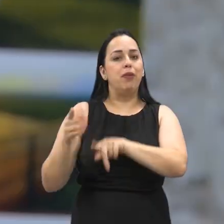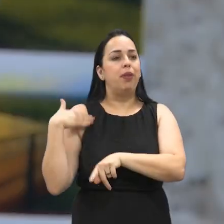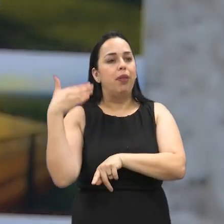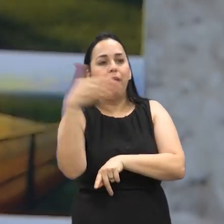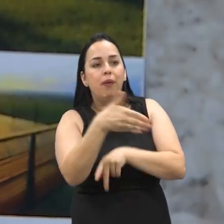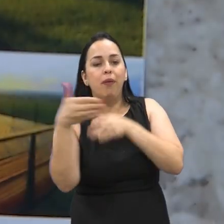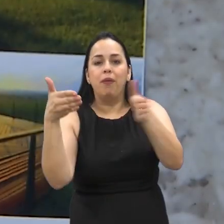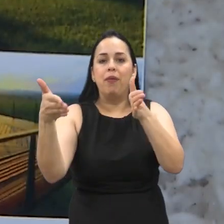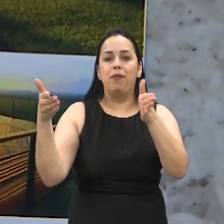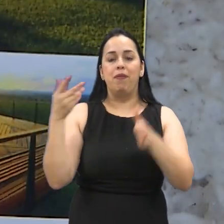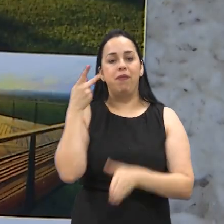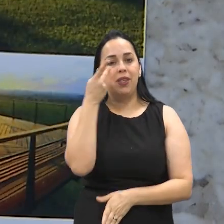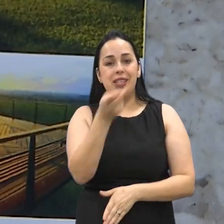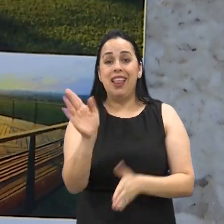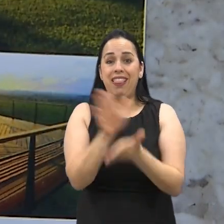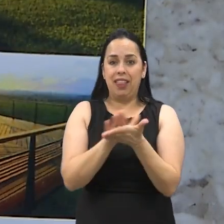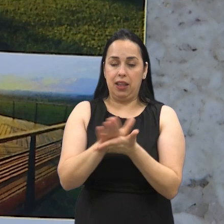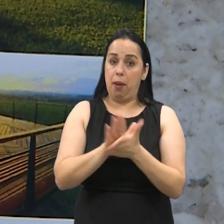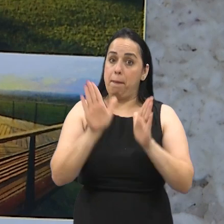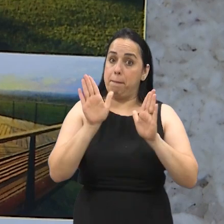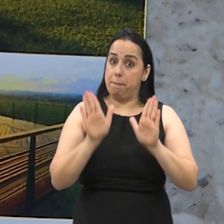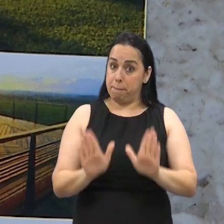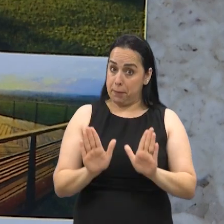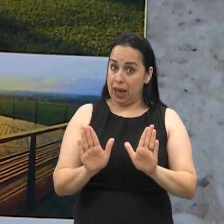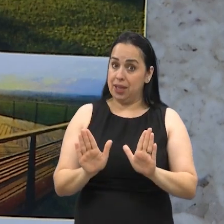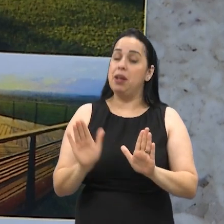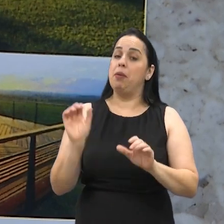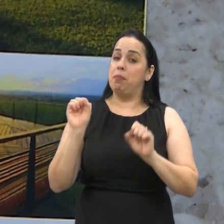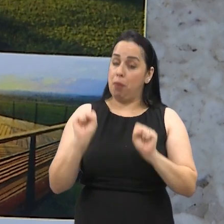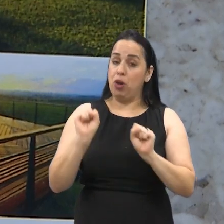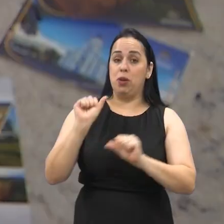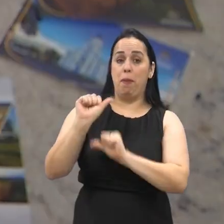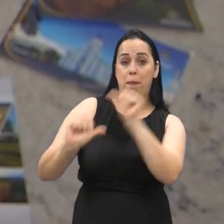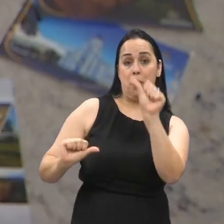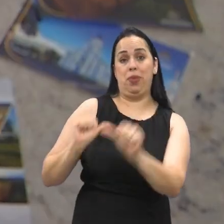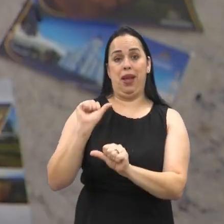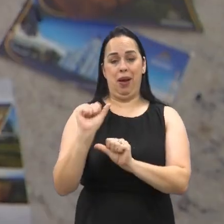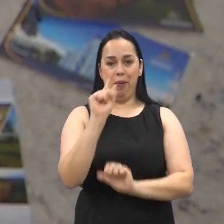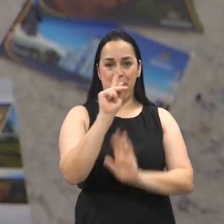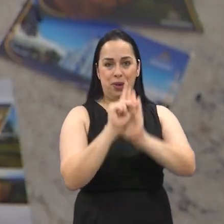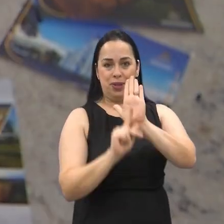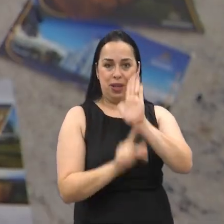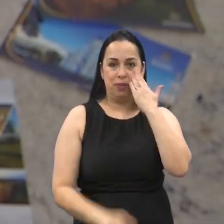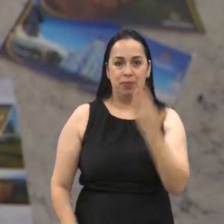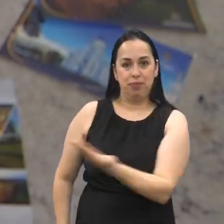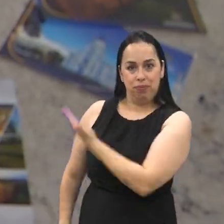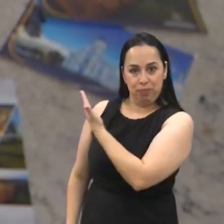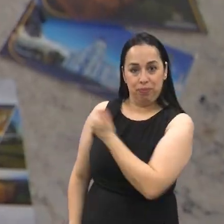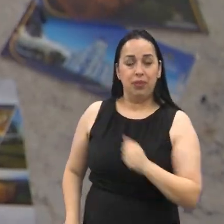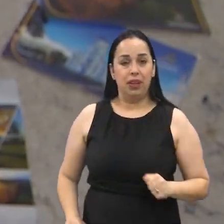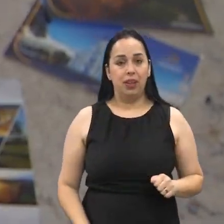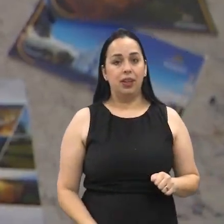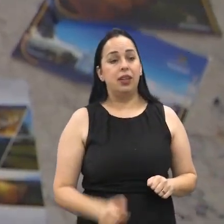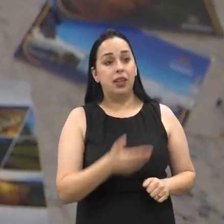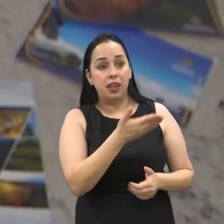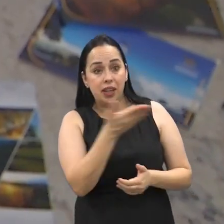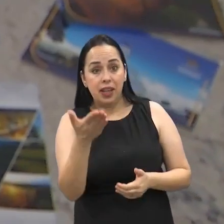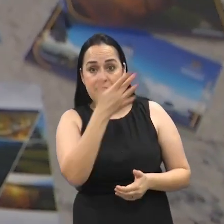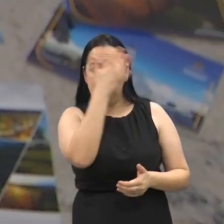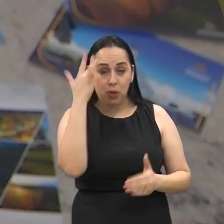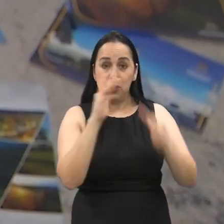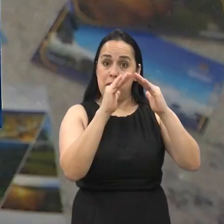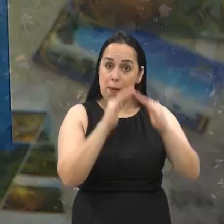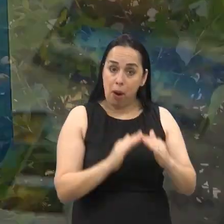desfrutando. Mas uma iniciativa tem mudado essa realidade. É o programa City Tour, que leva os moradores